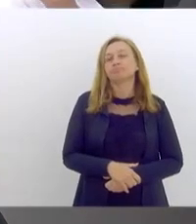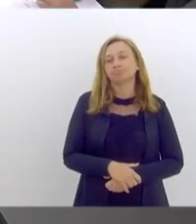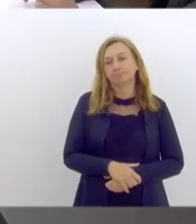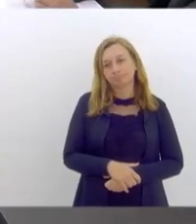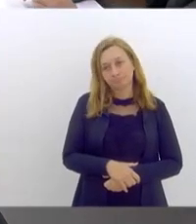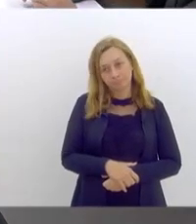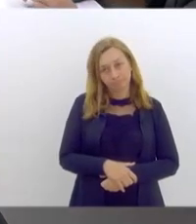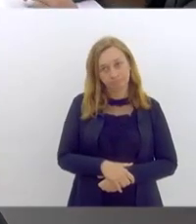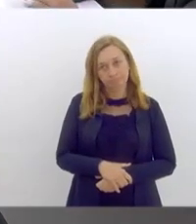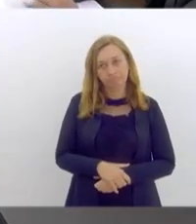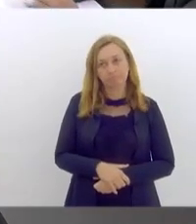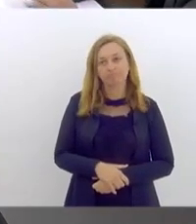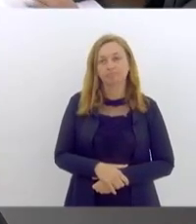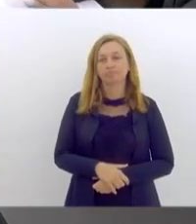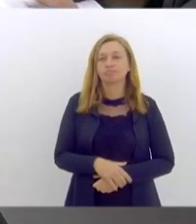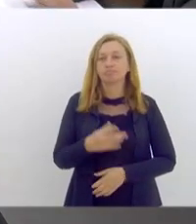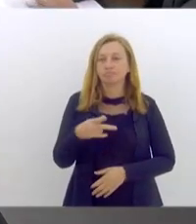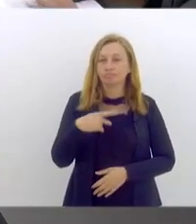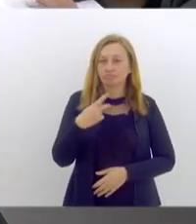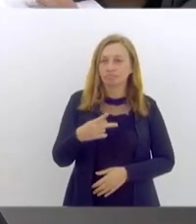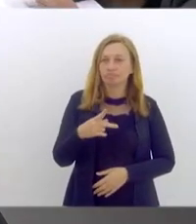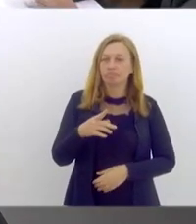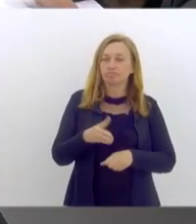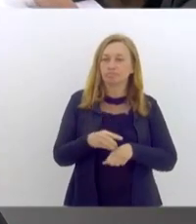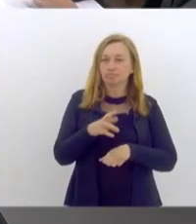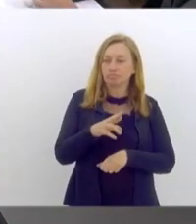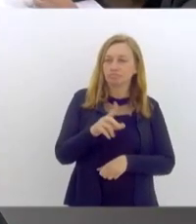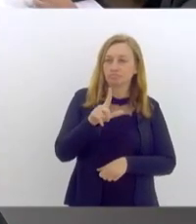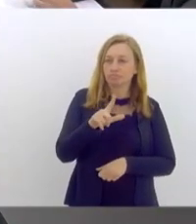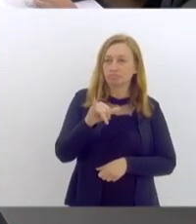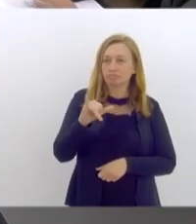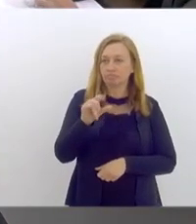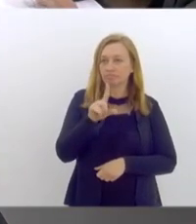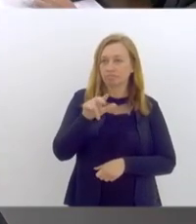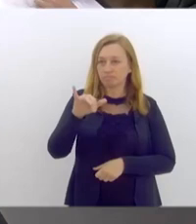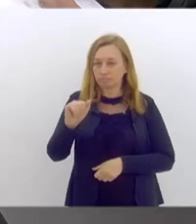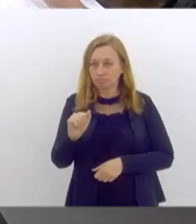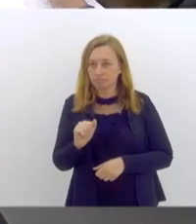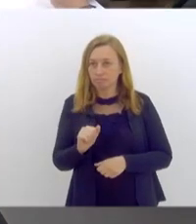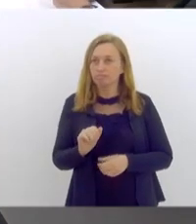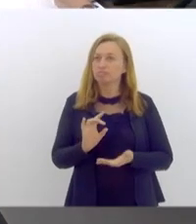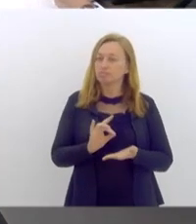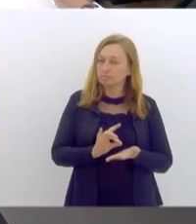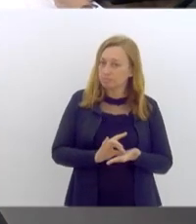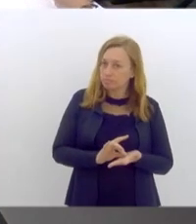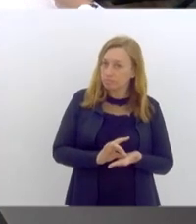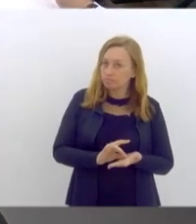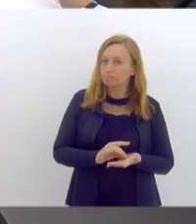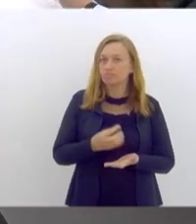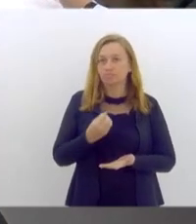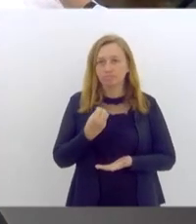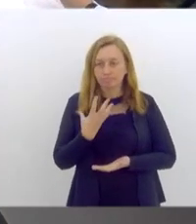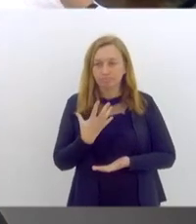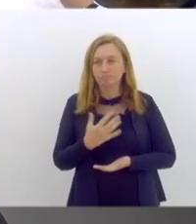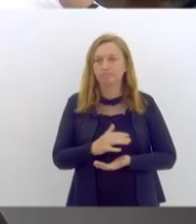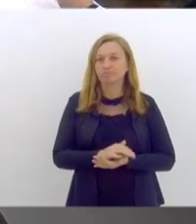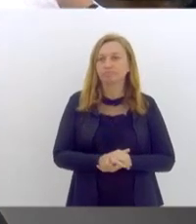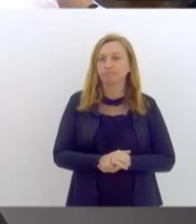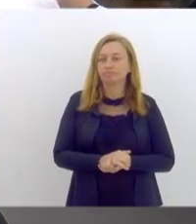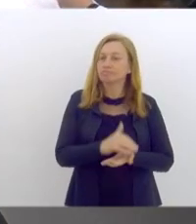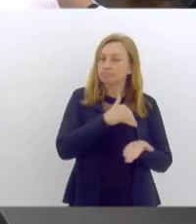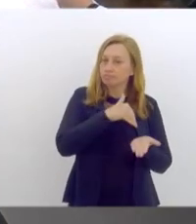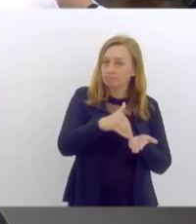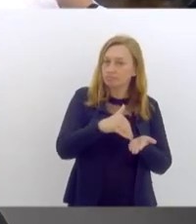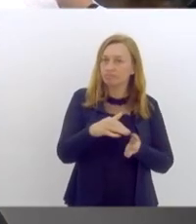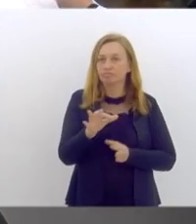quanto a intervenção da doutora Lilian uma verdade parcial a